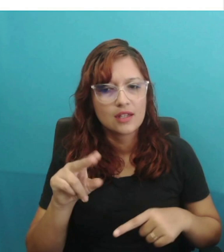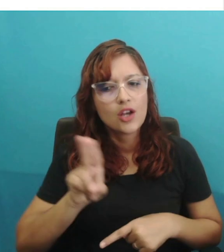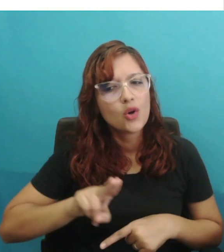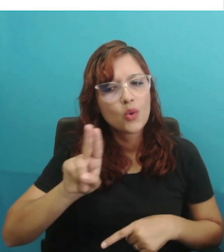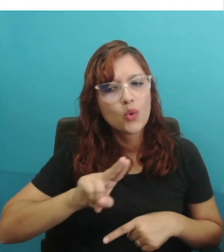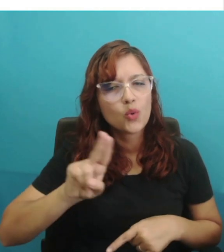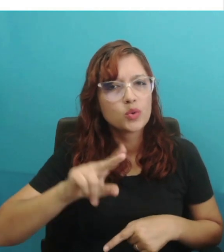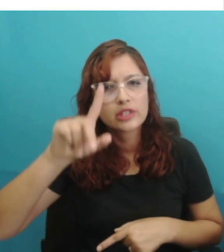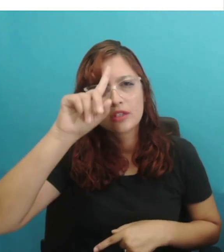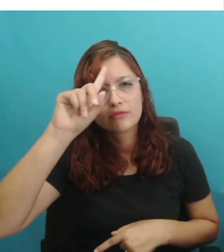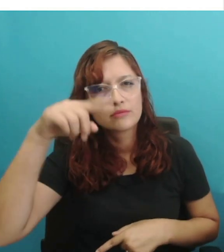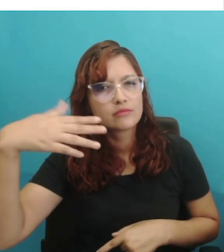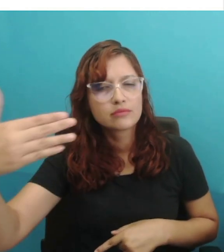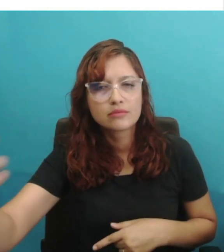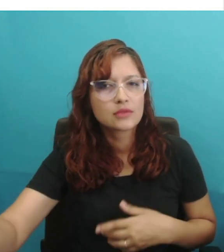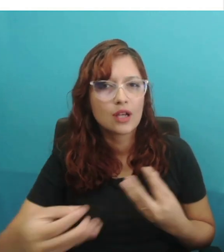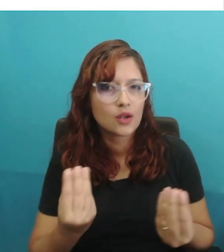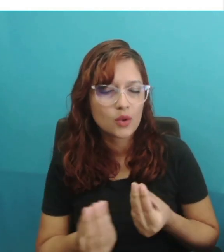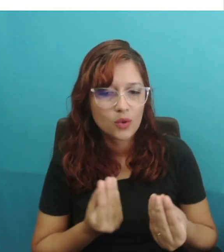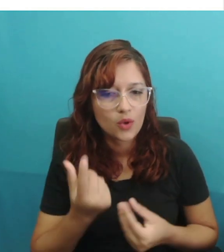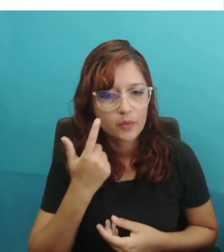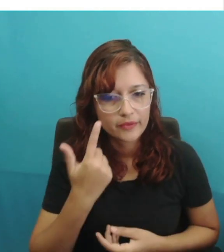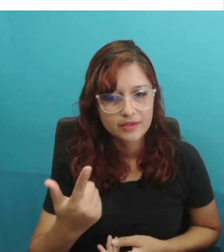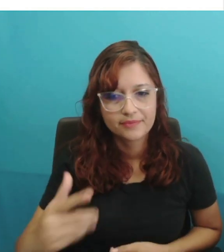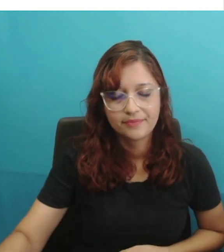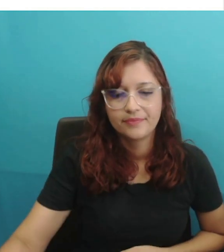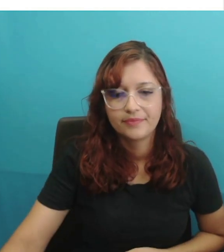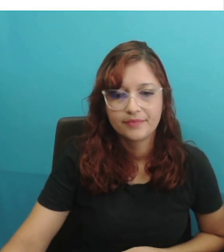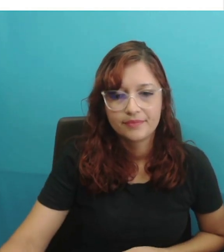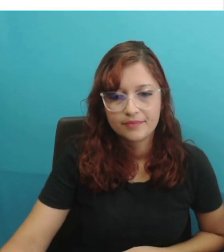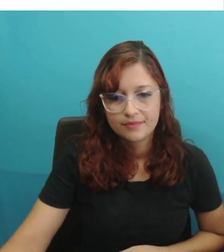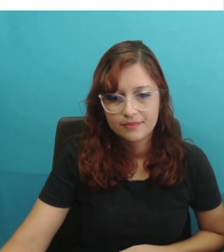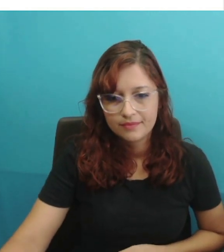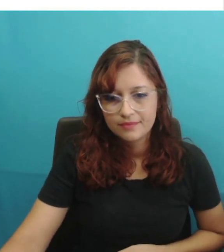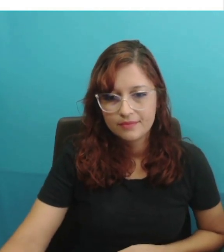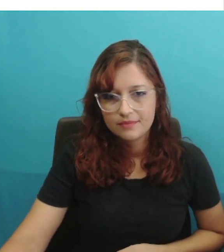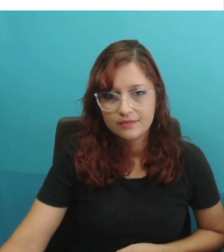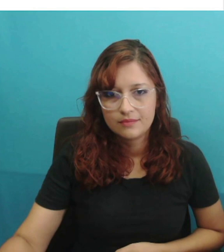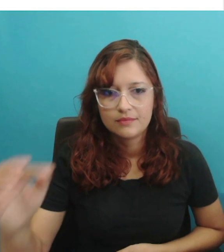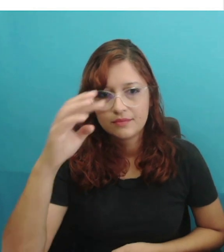Vamos ver agora sim algumas frases que você usa no dia a dia.